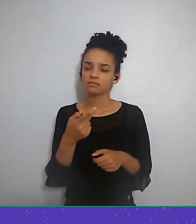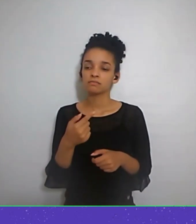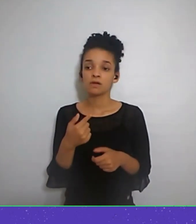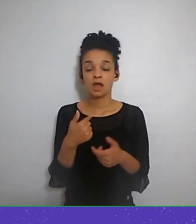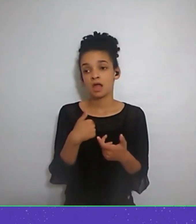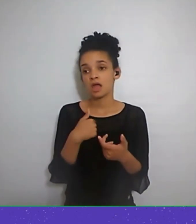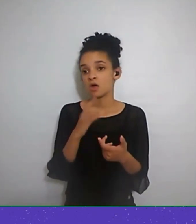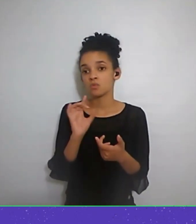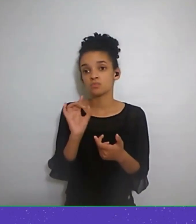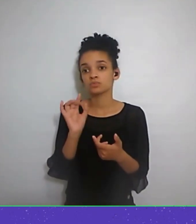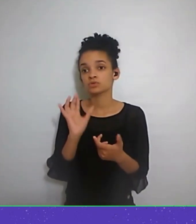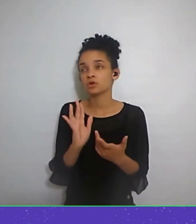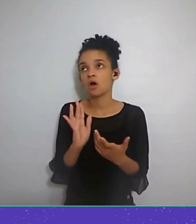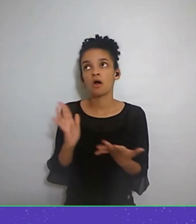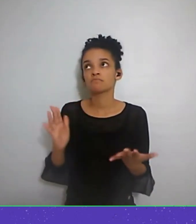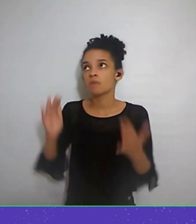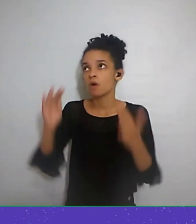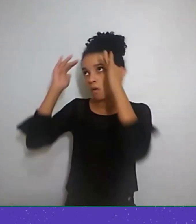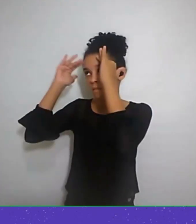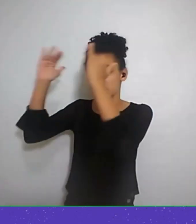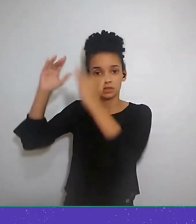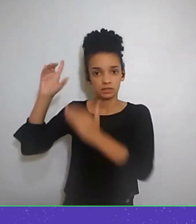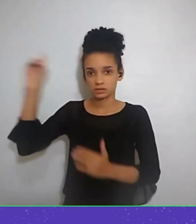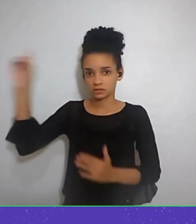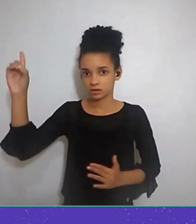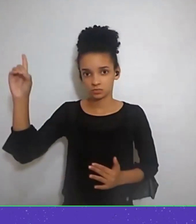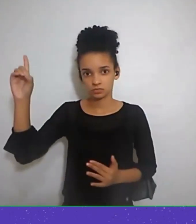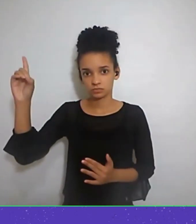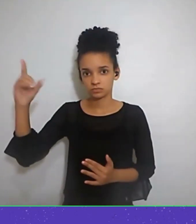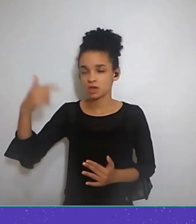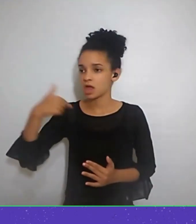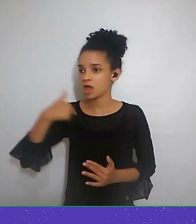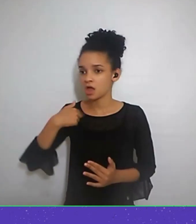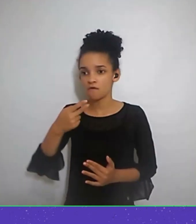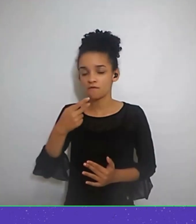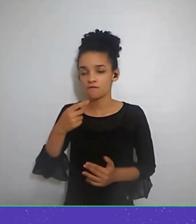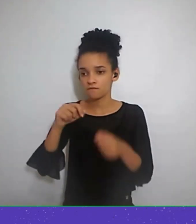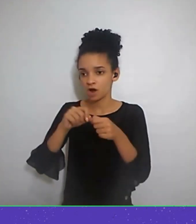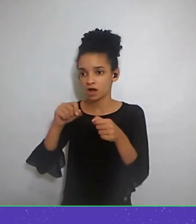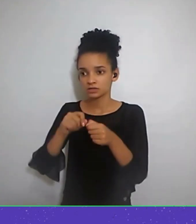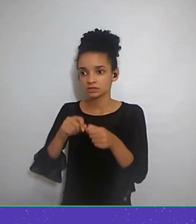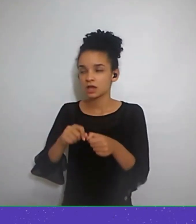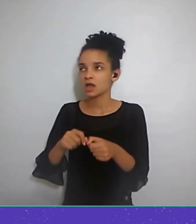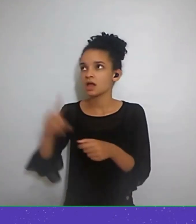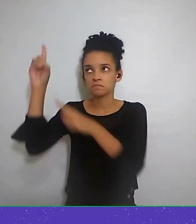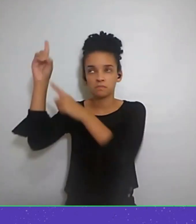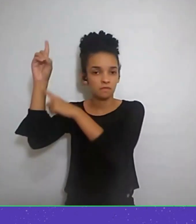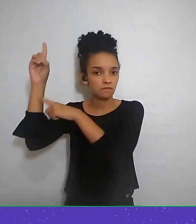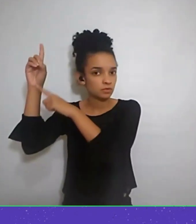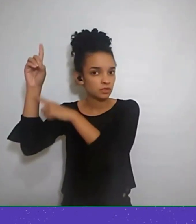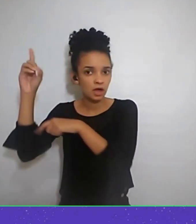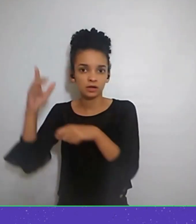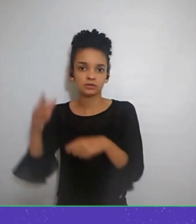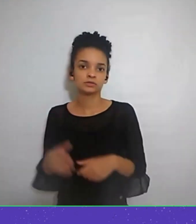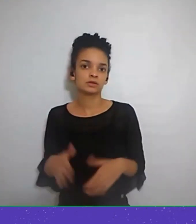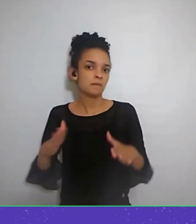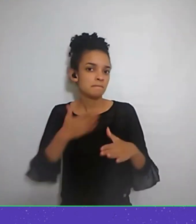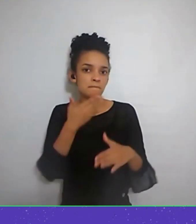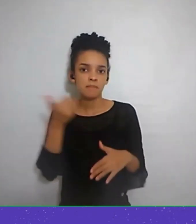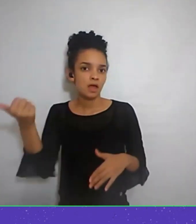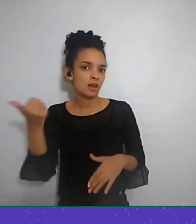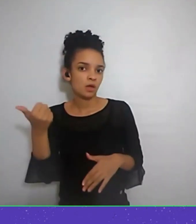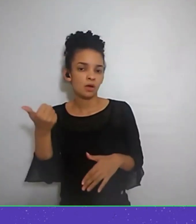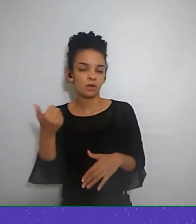Deus. Eu faço o que Deus achar melhor para fazer a sua vontade aqui na terra.